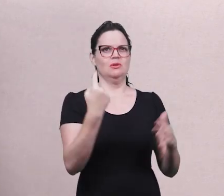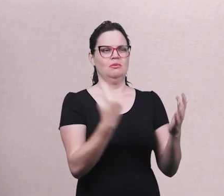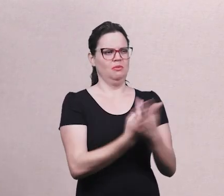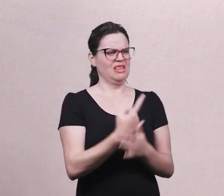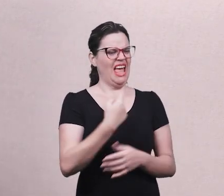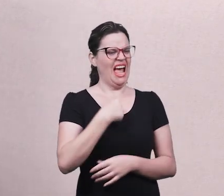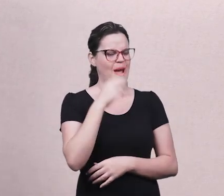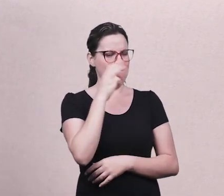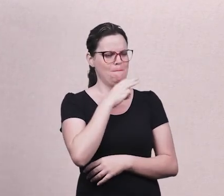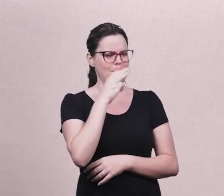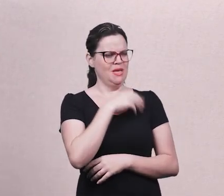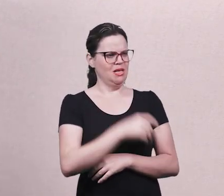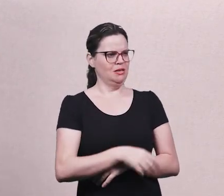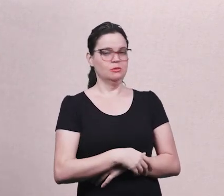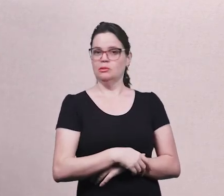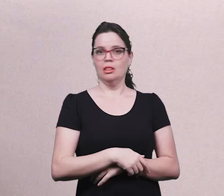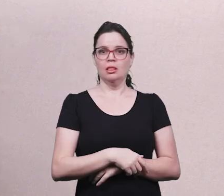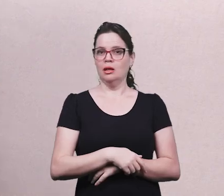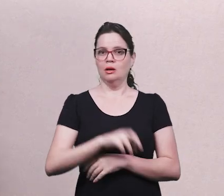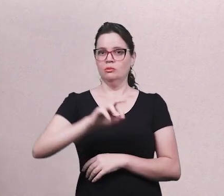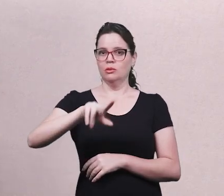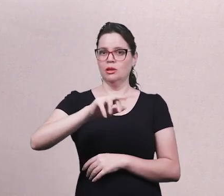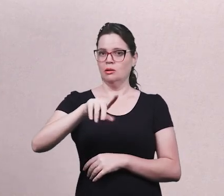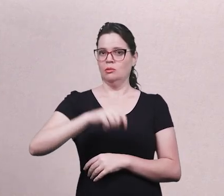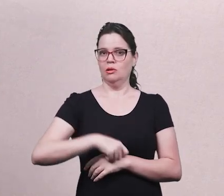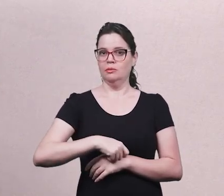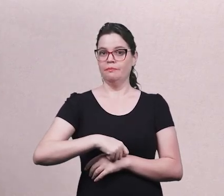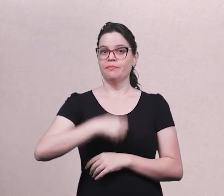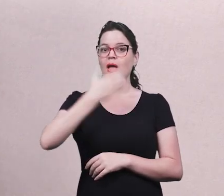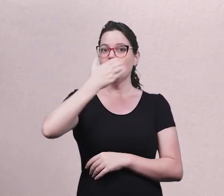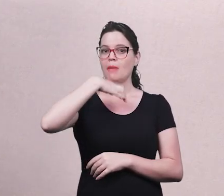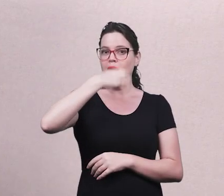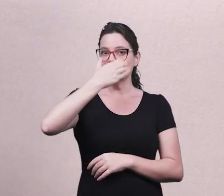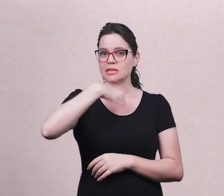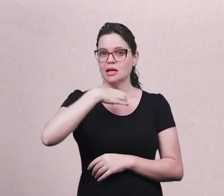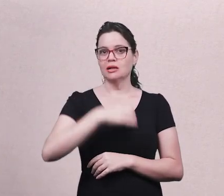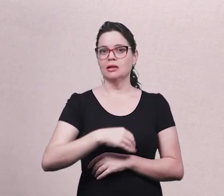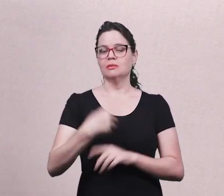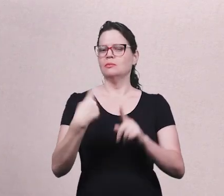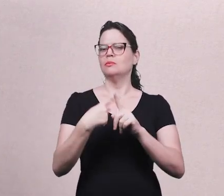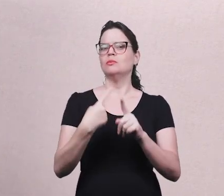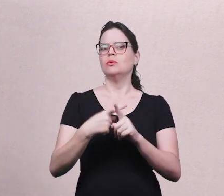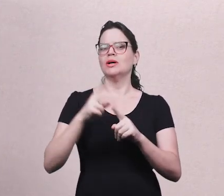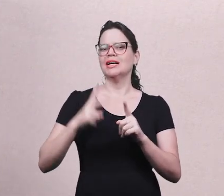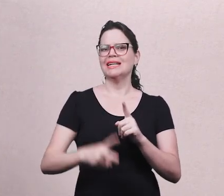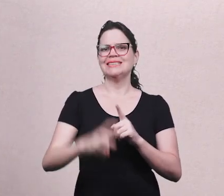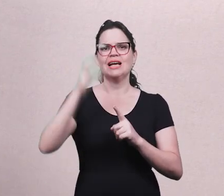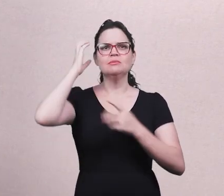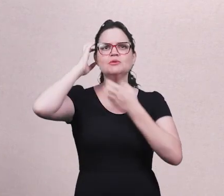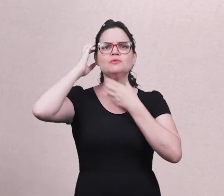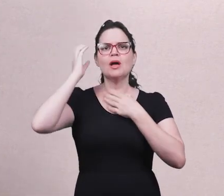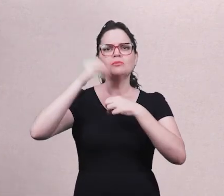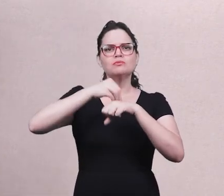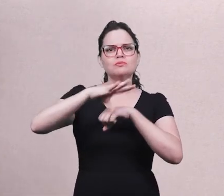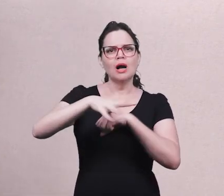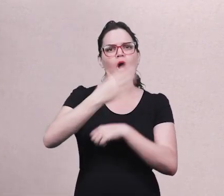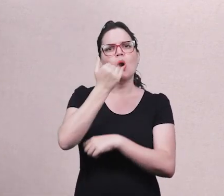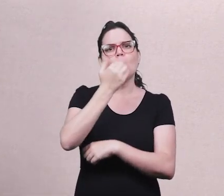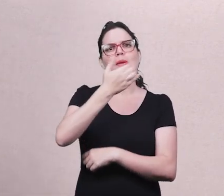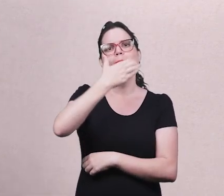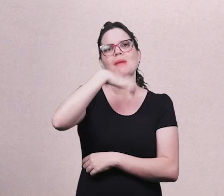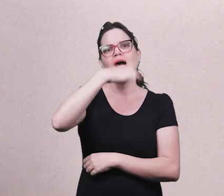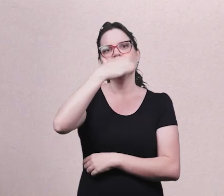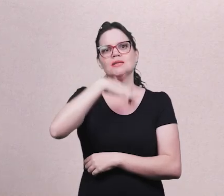perguntam muito, mas isso é mito, isso não é mito? Eu, não é. A maçã, por que o fonoaudiólogo recomenda a